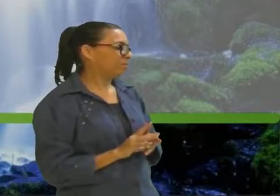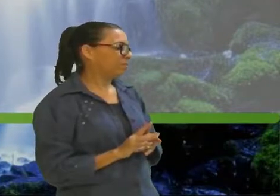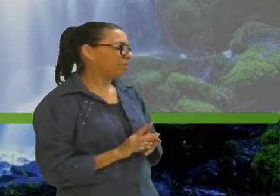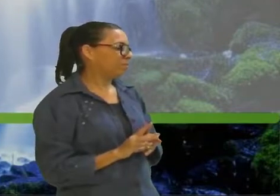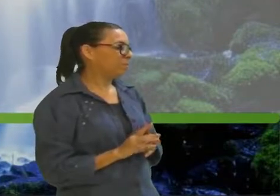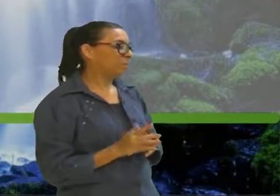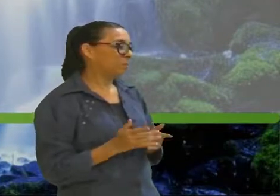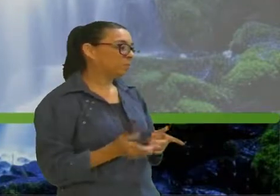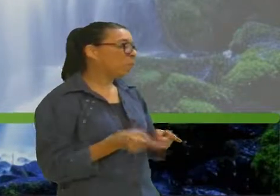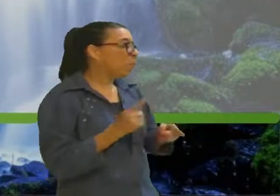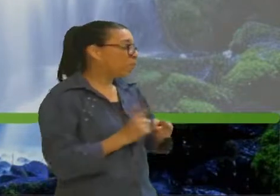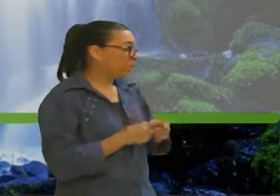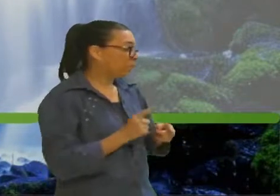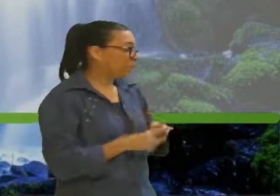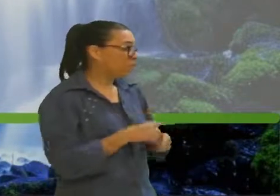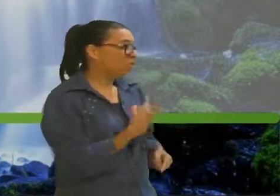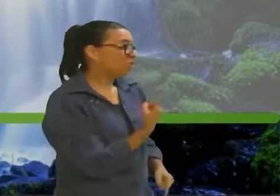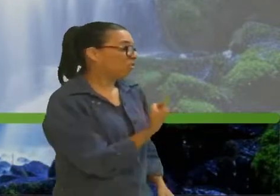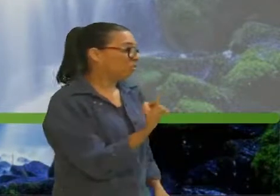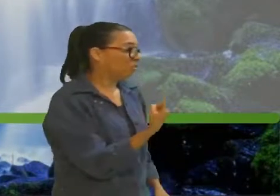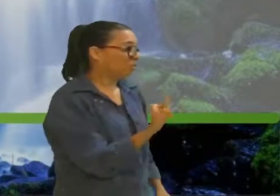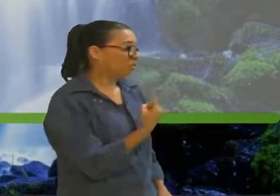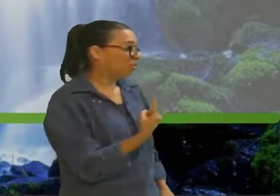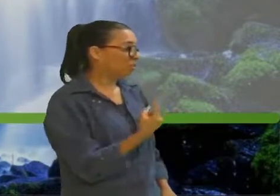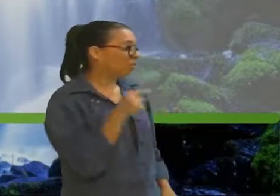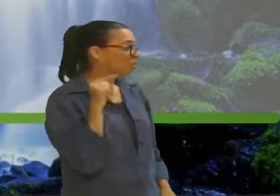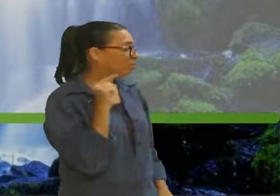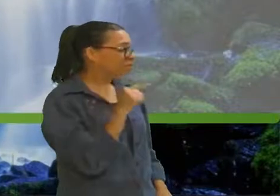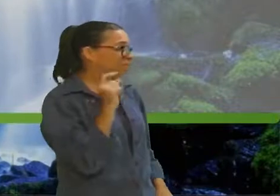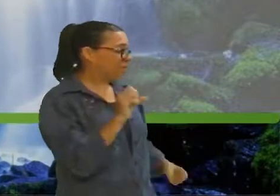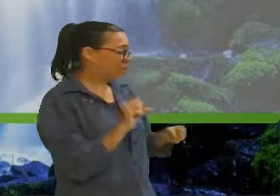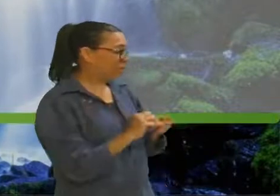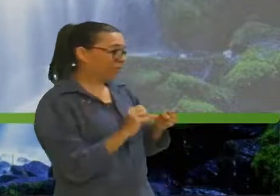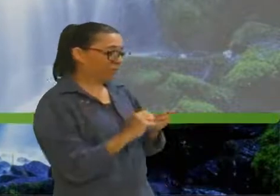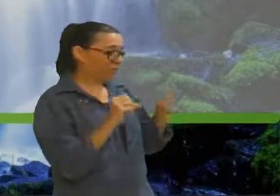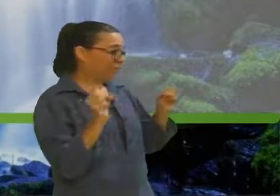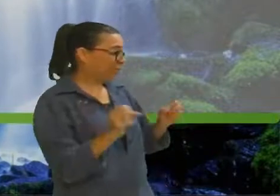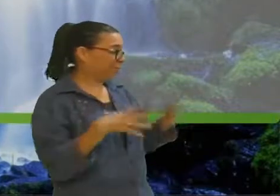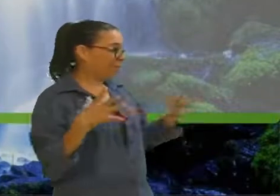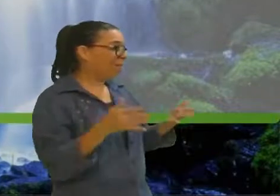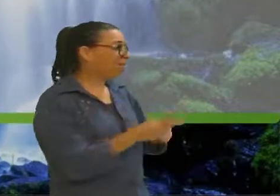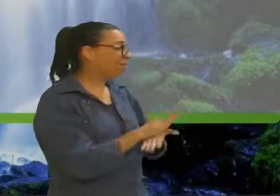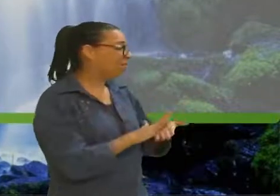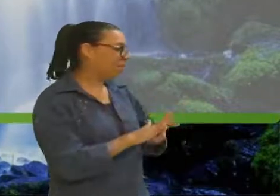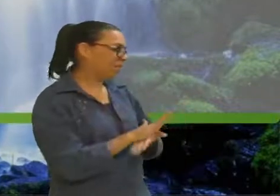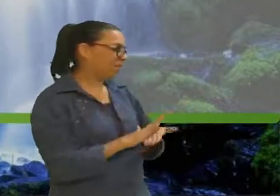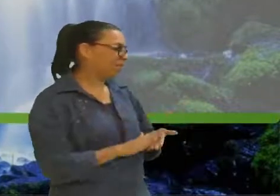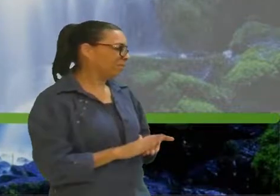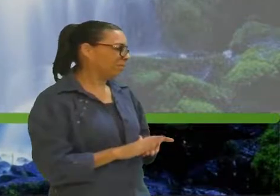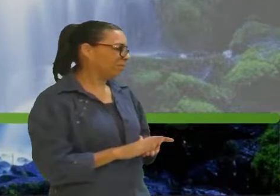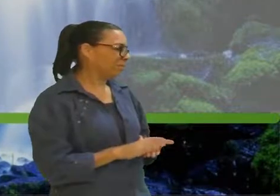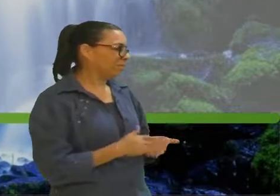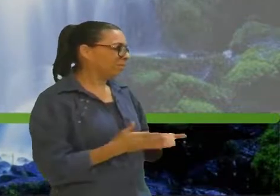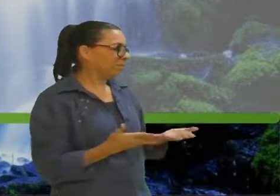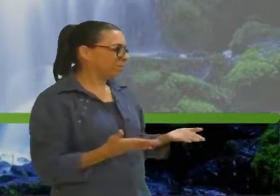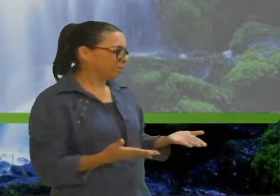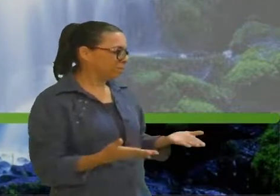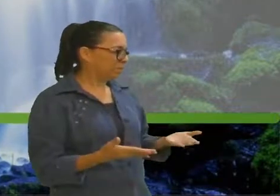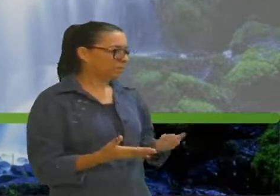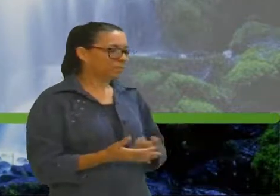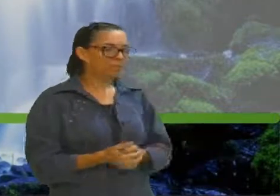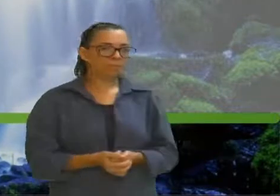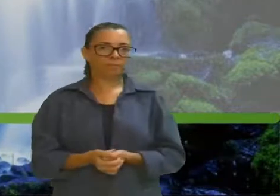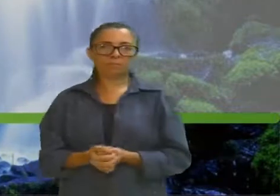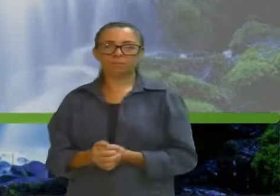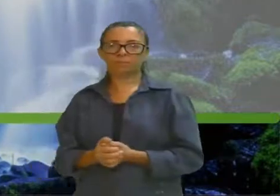vida cristã, pelo nosso caminho como discípulo de Jesus aqui na